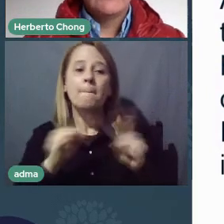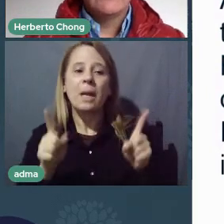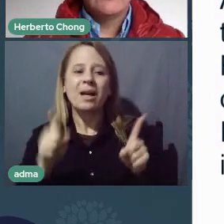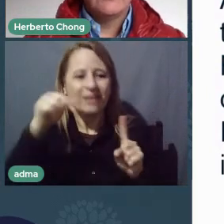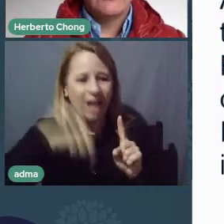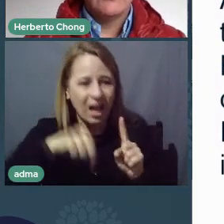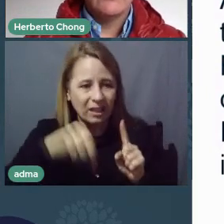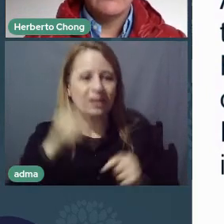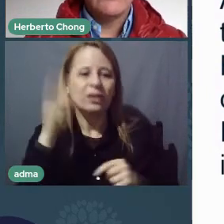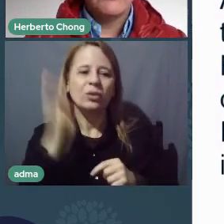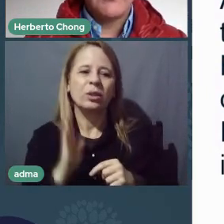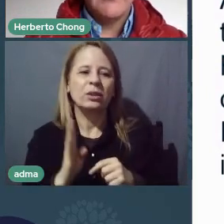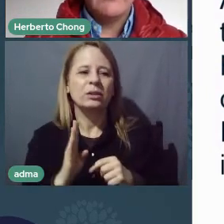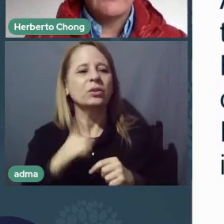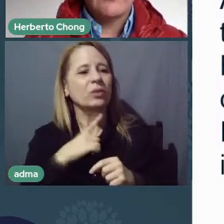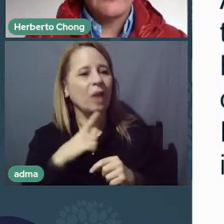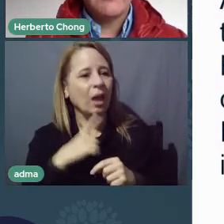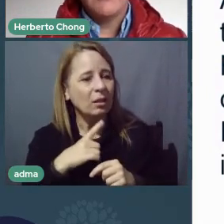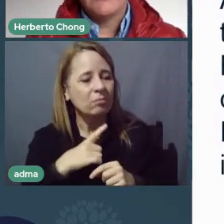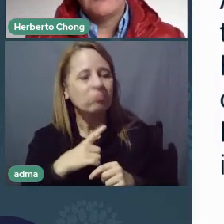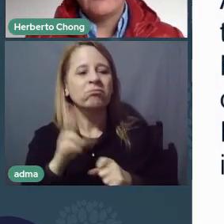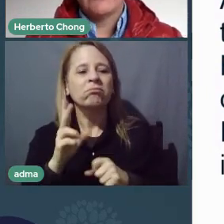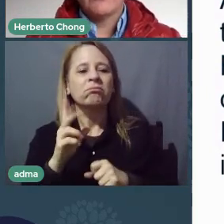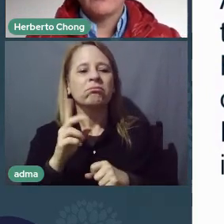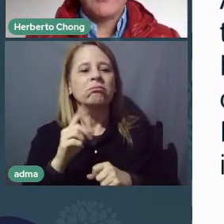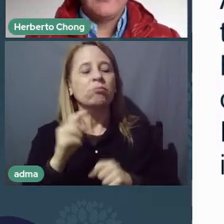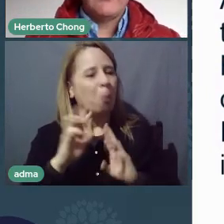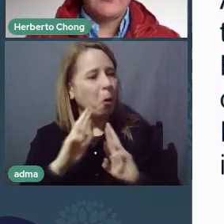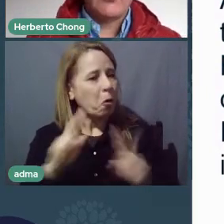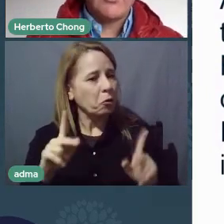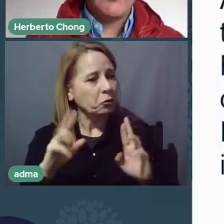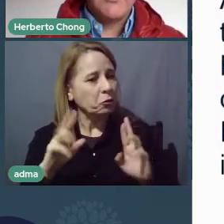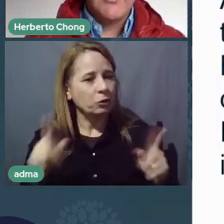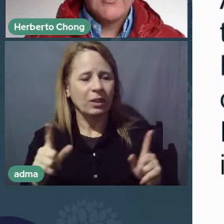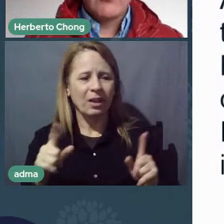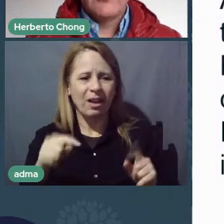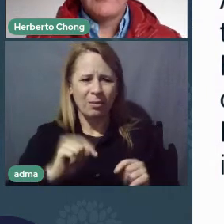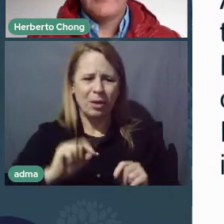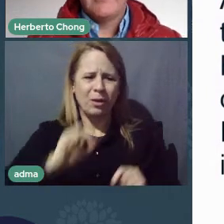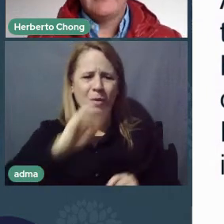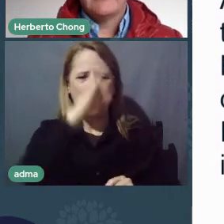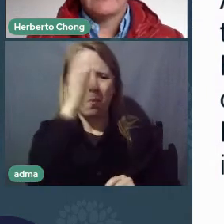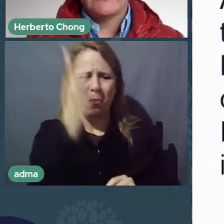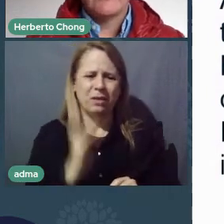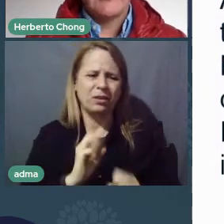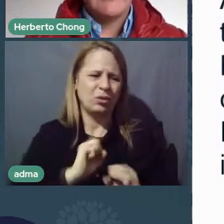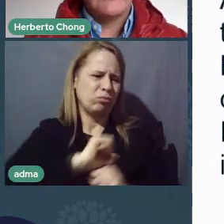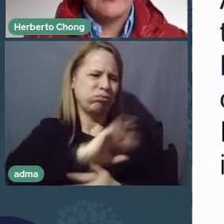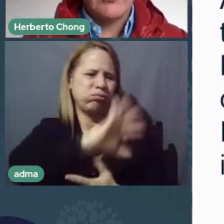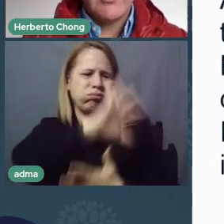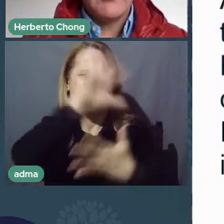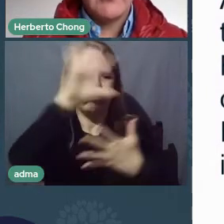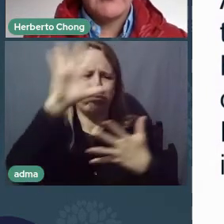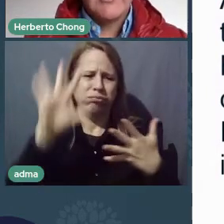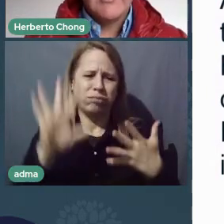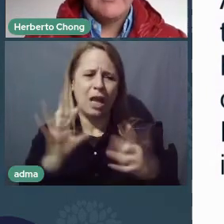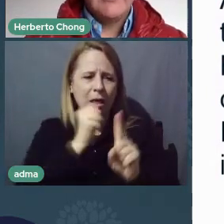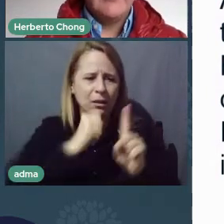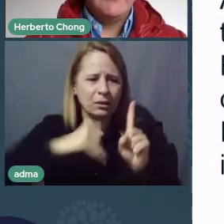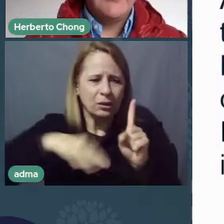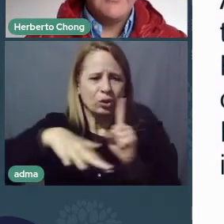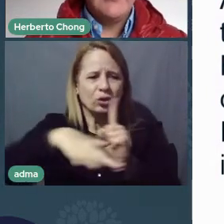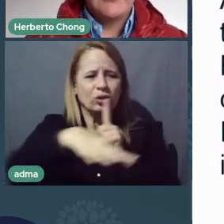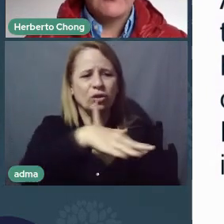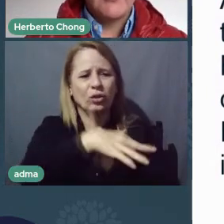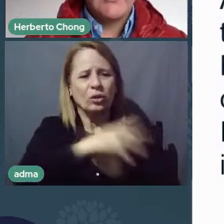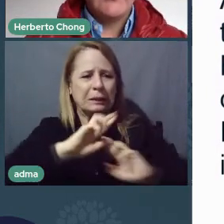aqui no nosso país. Nós sabemos disso, somos um país enorme, com diferenças sociais enormes, e